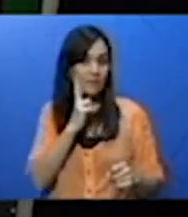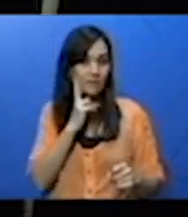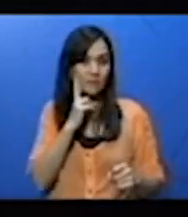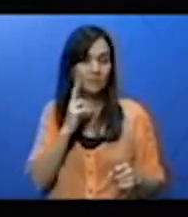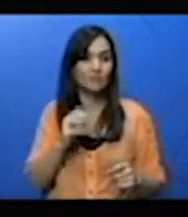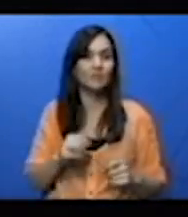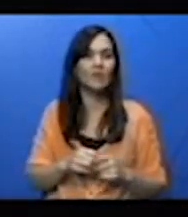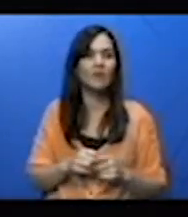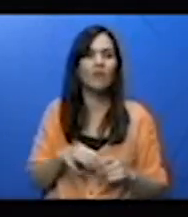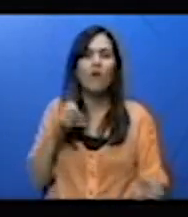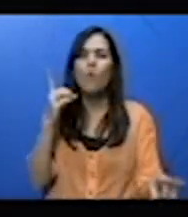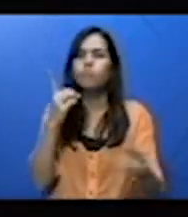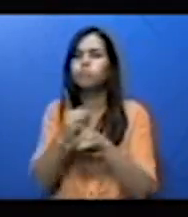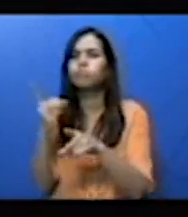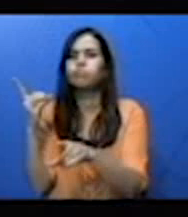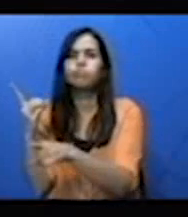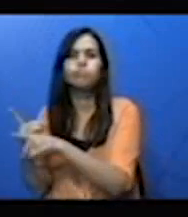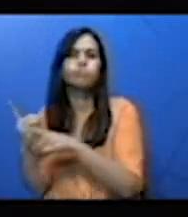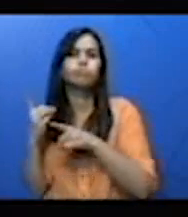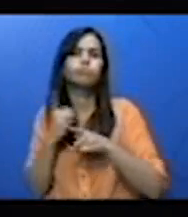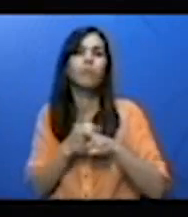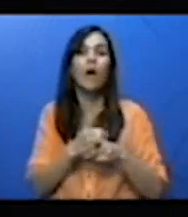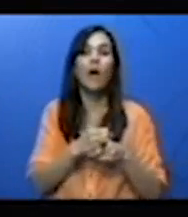de amarelo.